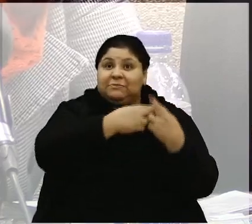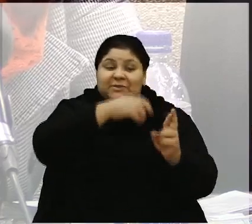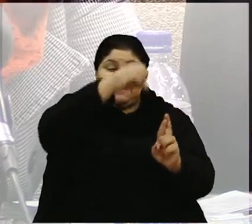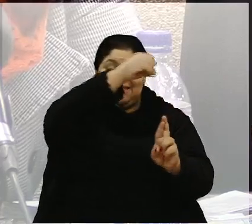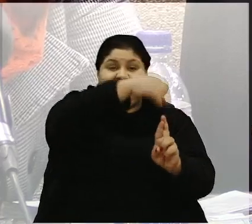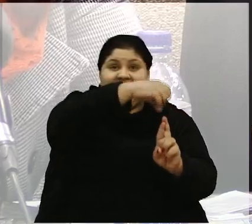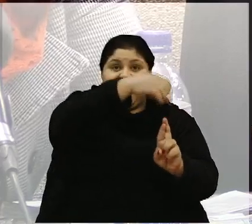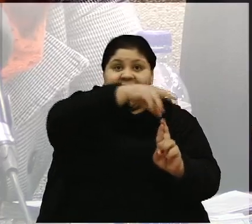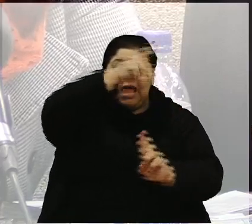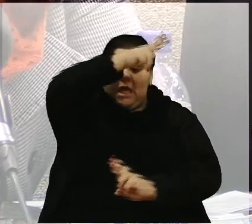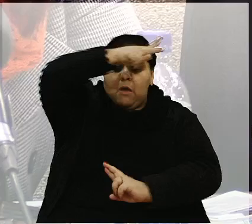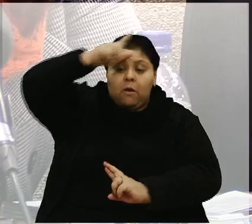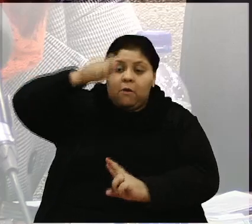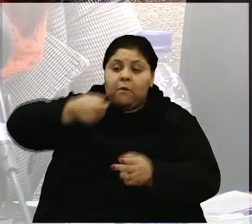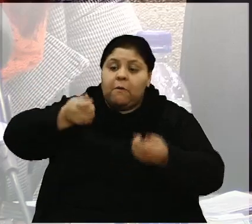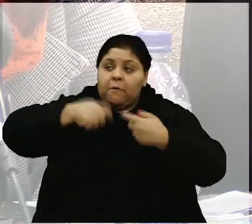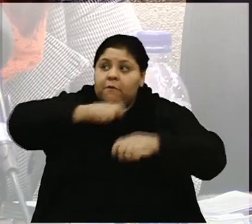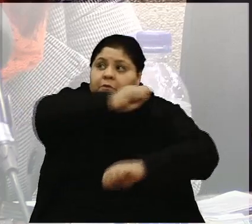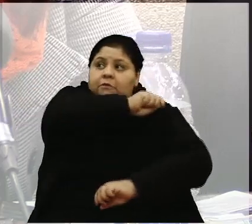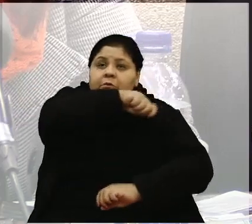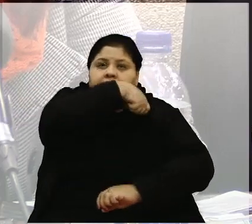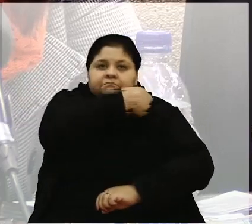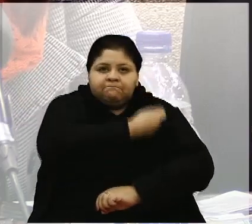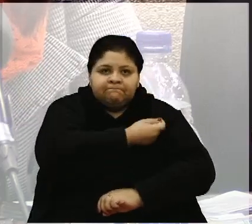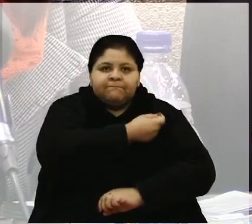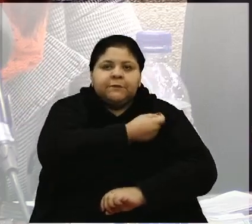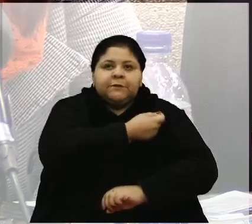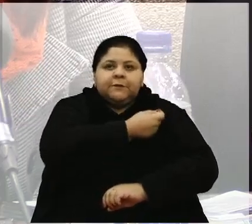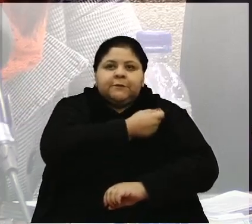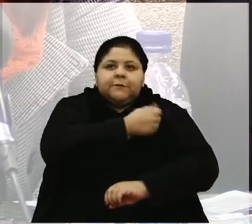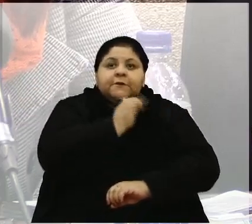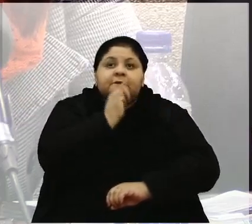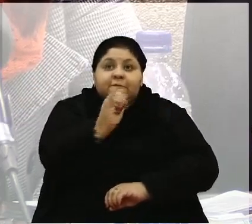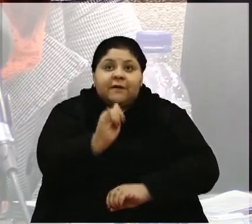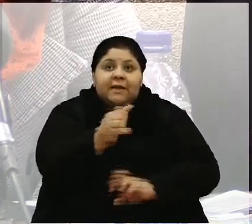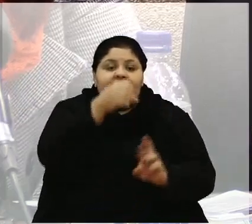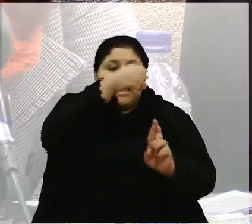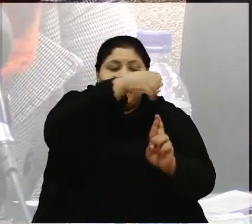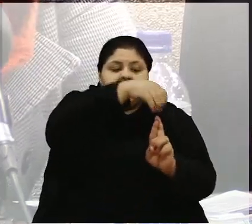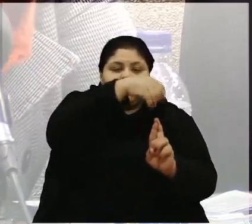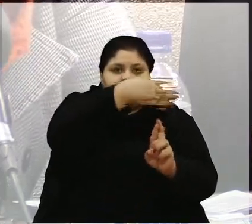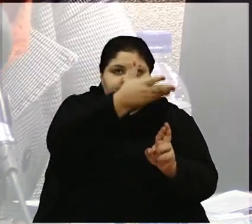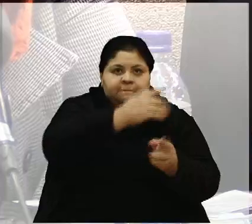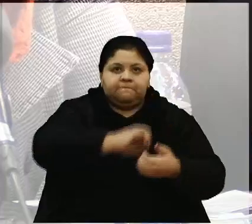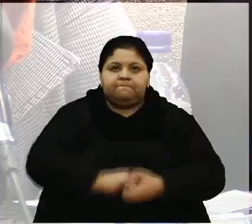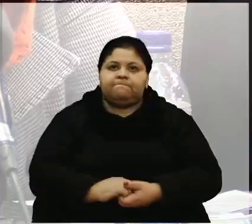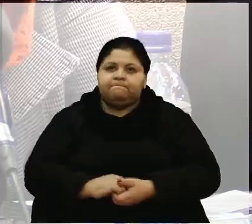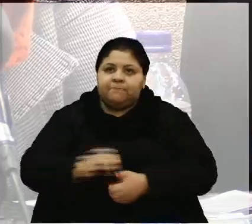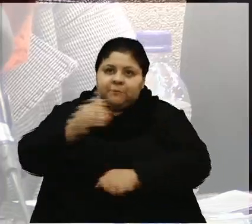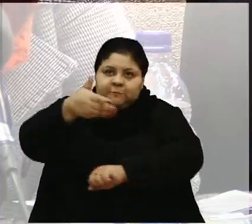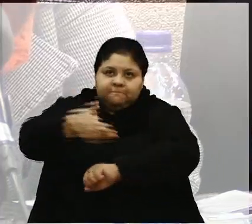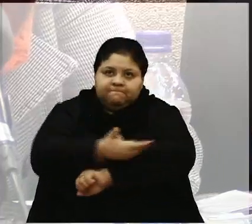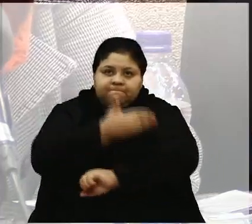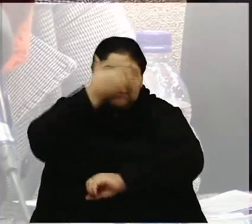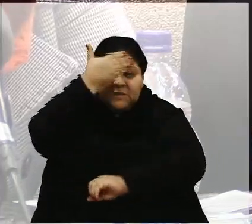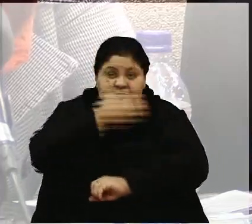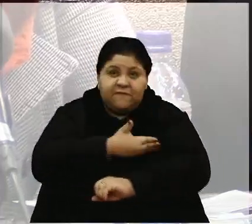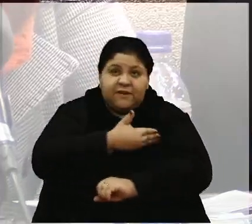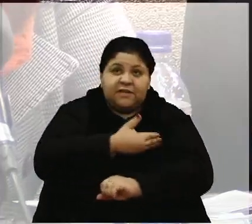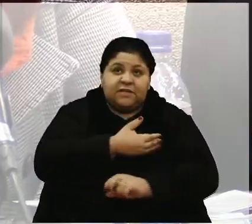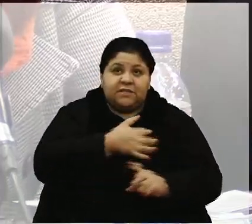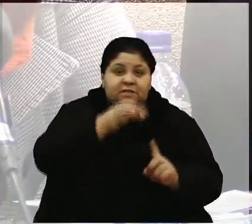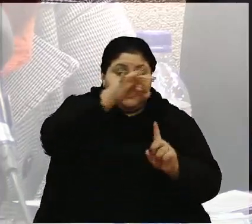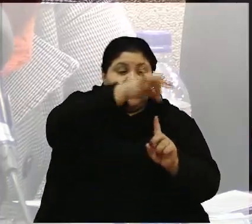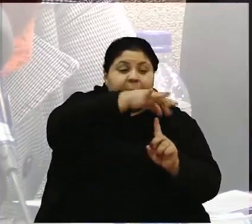Então a prefeitura precisa fiscalizar isso e notificar a RGE. Buraco em frente às paradas dos ônibus que eu vi aí que o